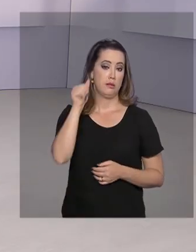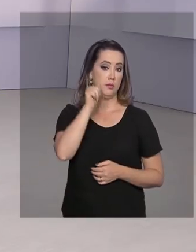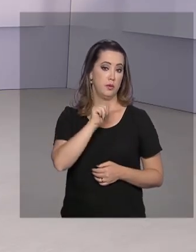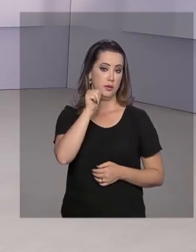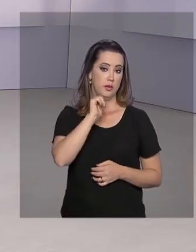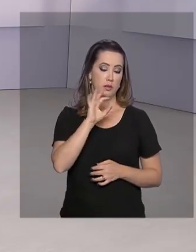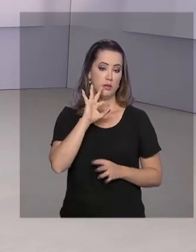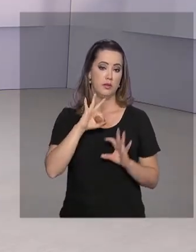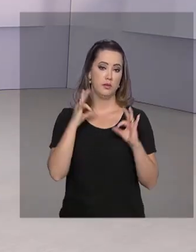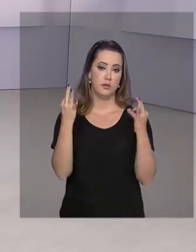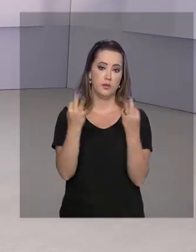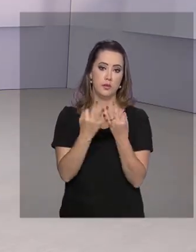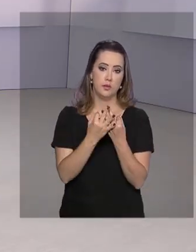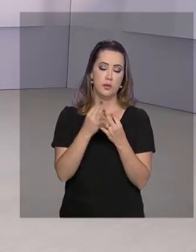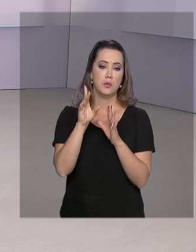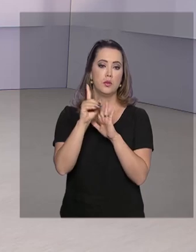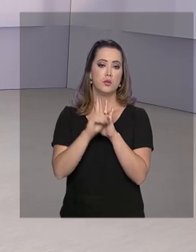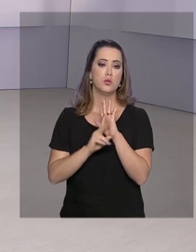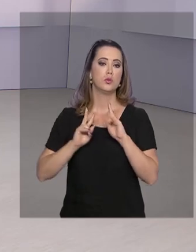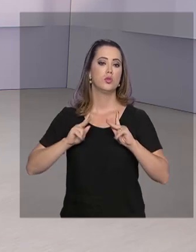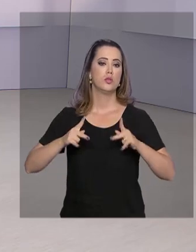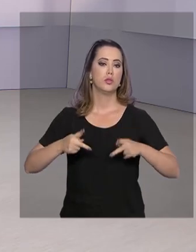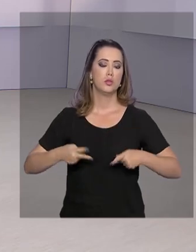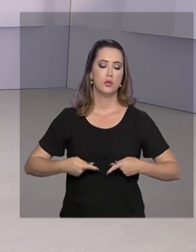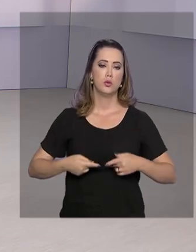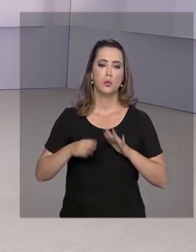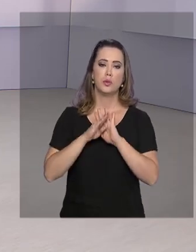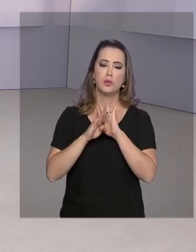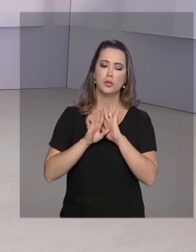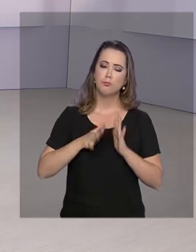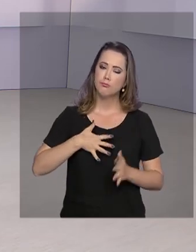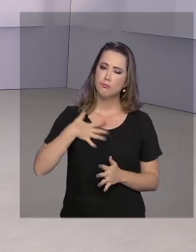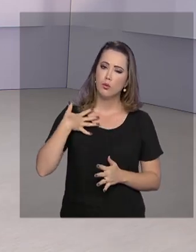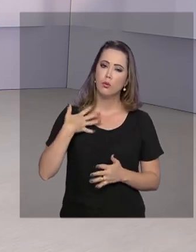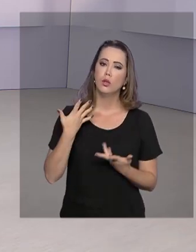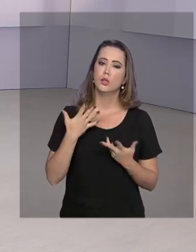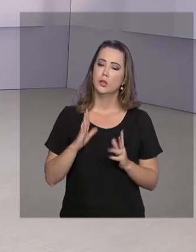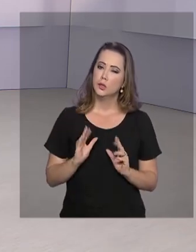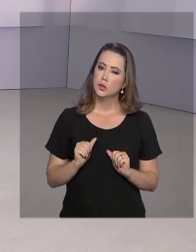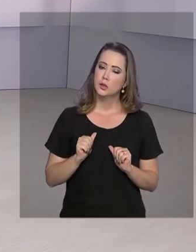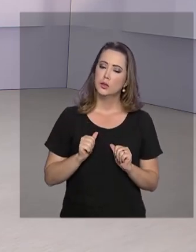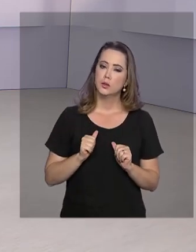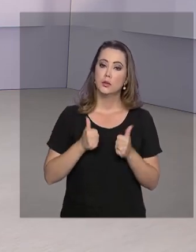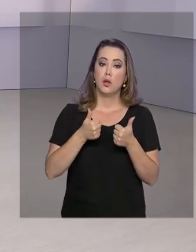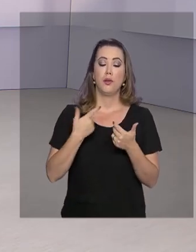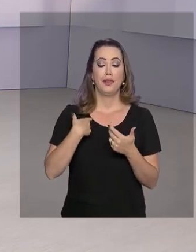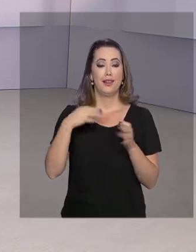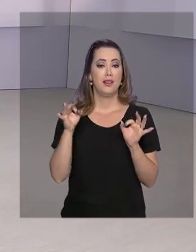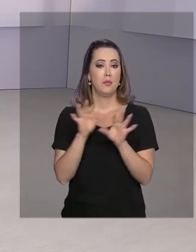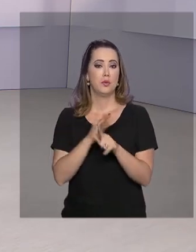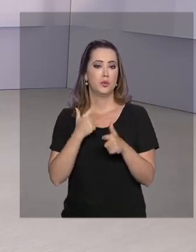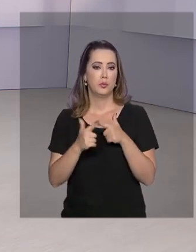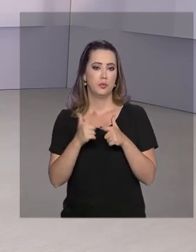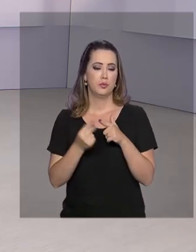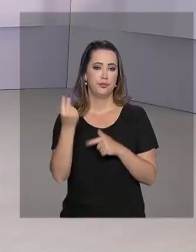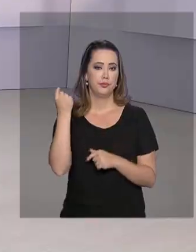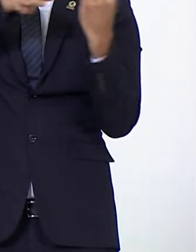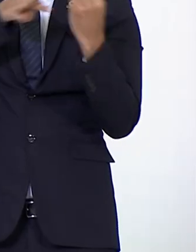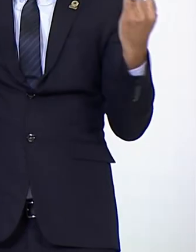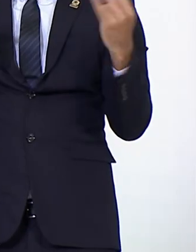da família dos direitos humanos o programa é audacioso e pretende acabar com o problema social antigo na